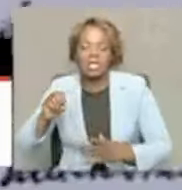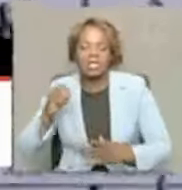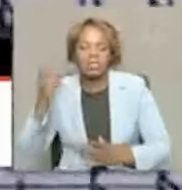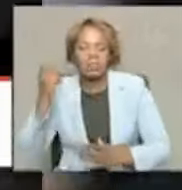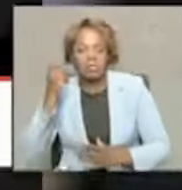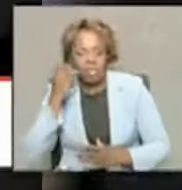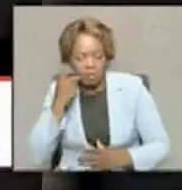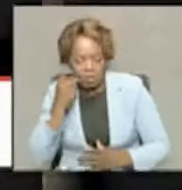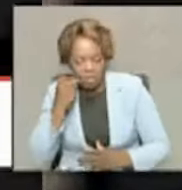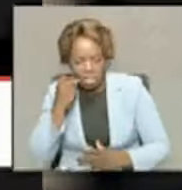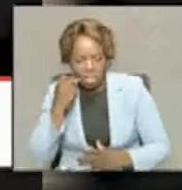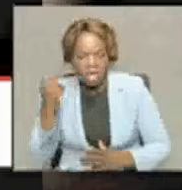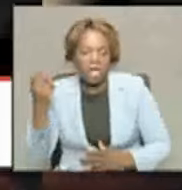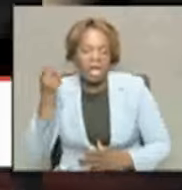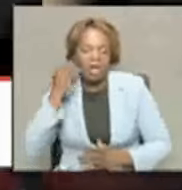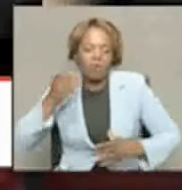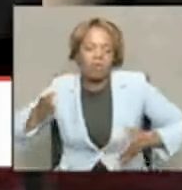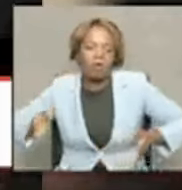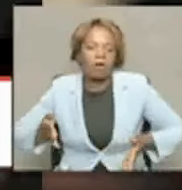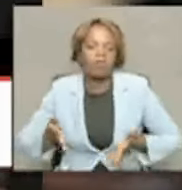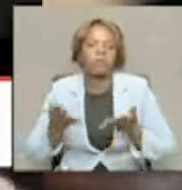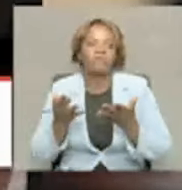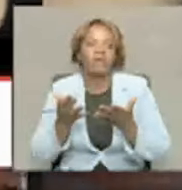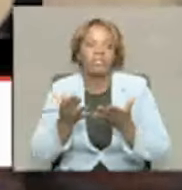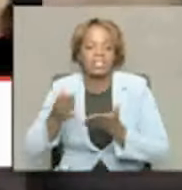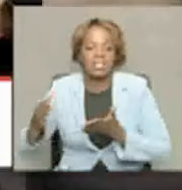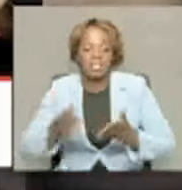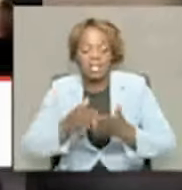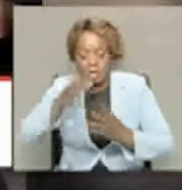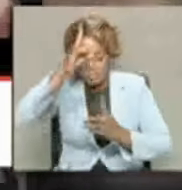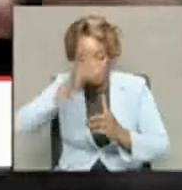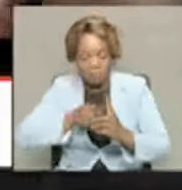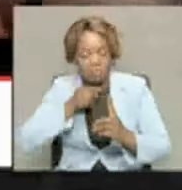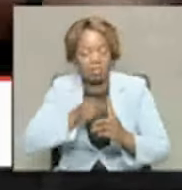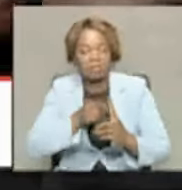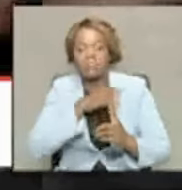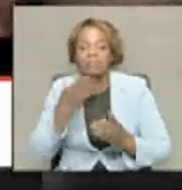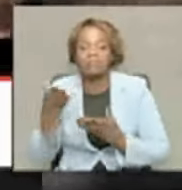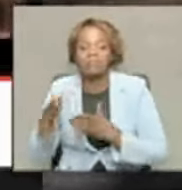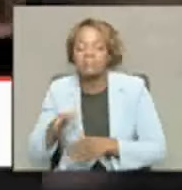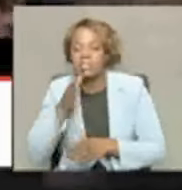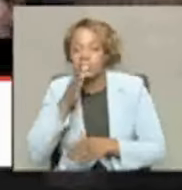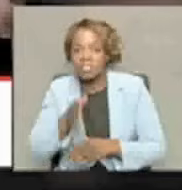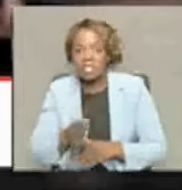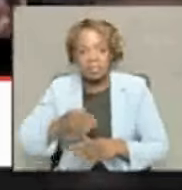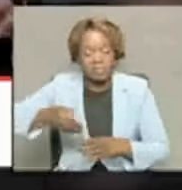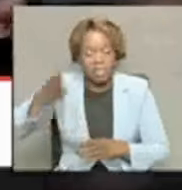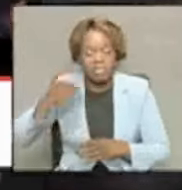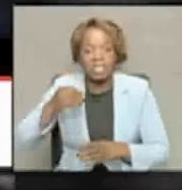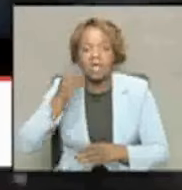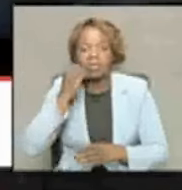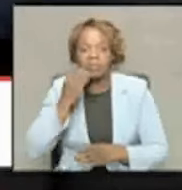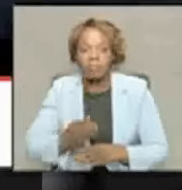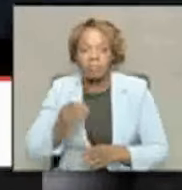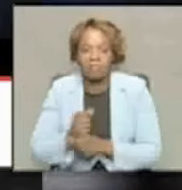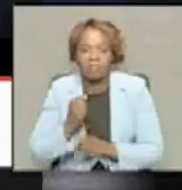Monteiro. Ao longo da sua trajetória profissional, Rui Mingas, falecido aos 84 anos de idade, foi deputado do Grupo Parlamentar